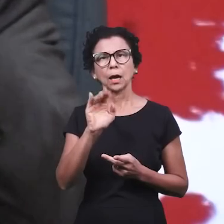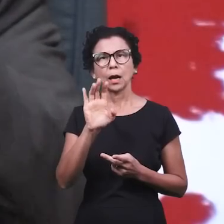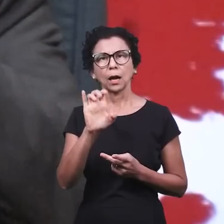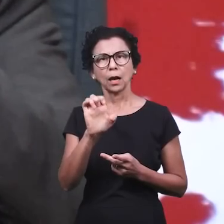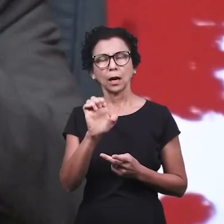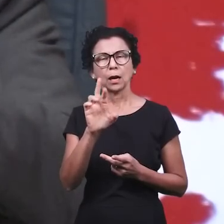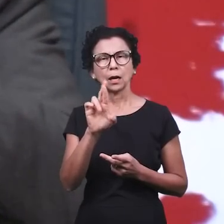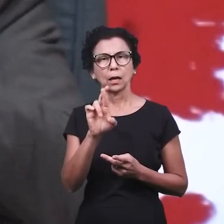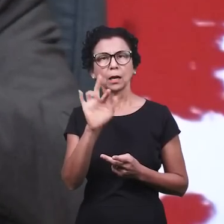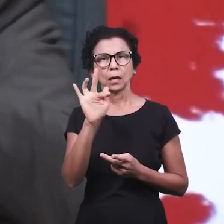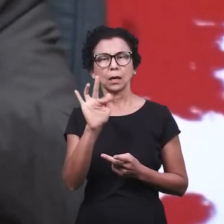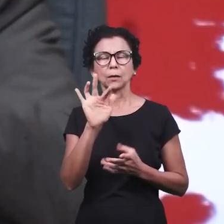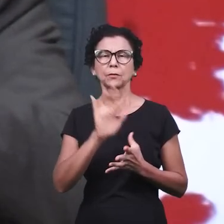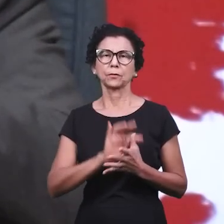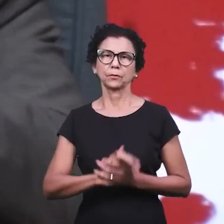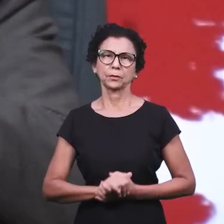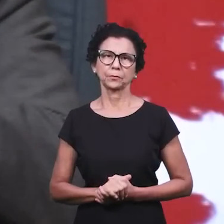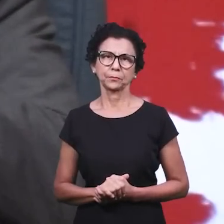louvor.